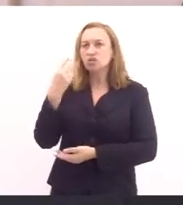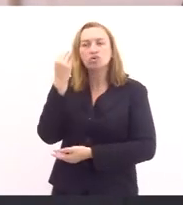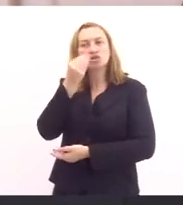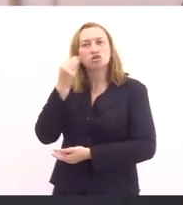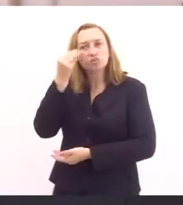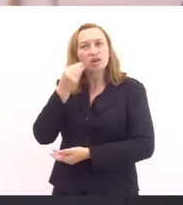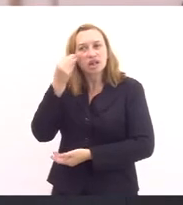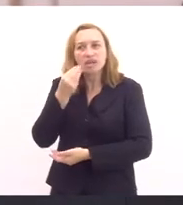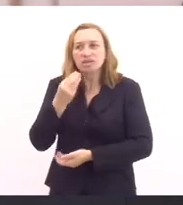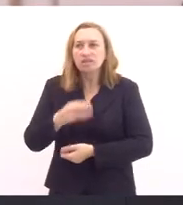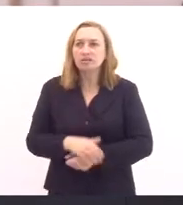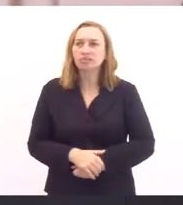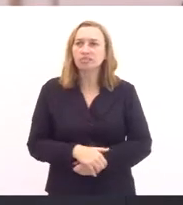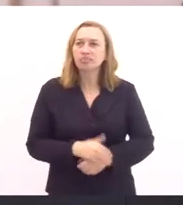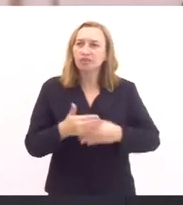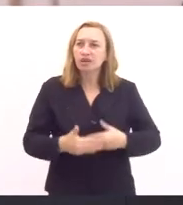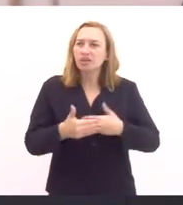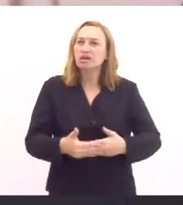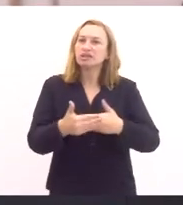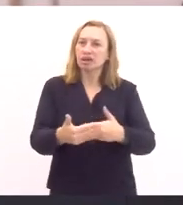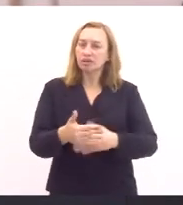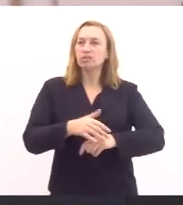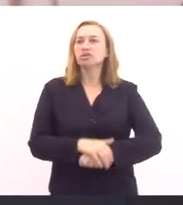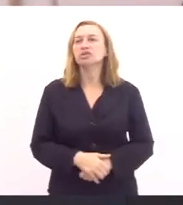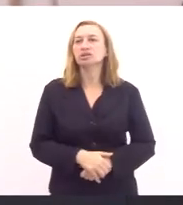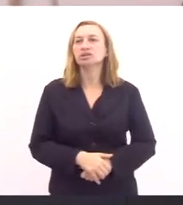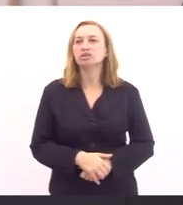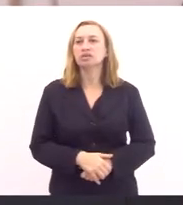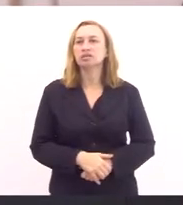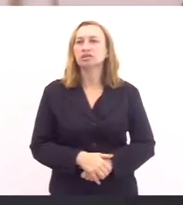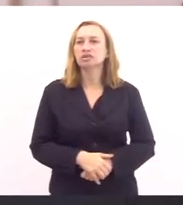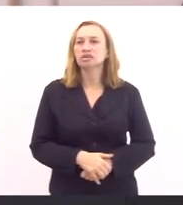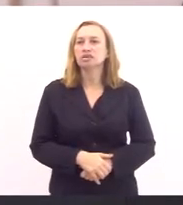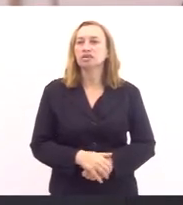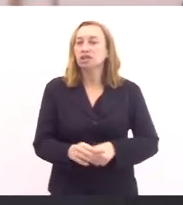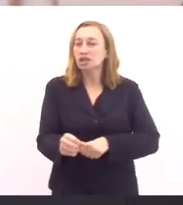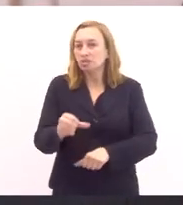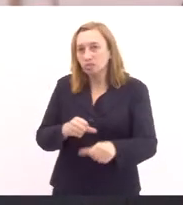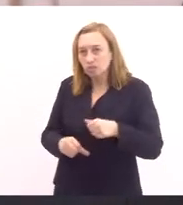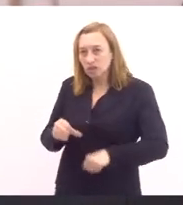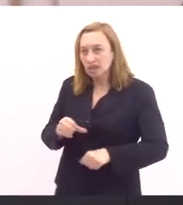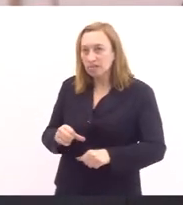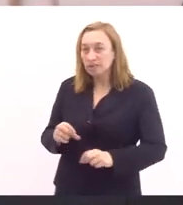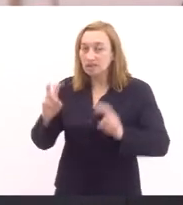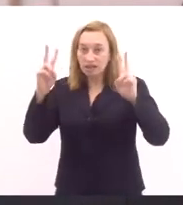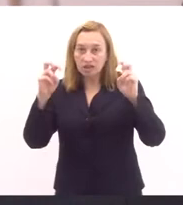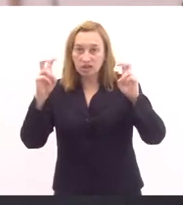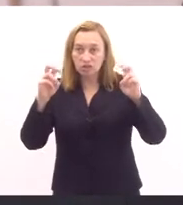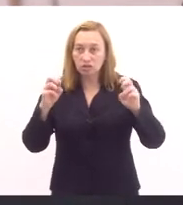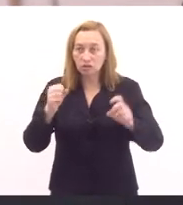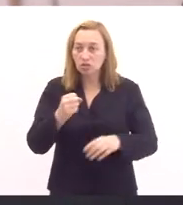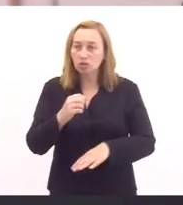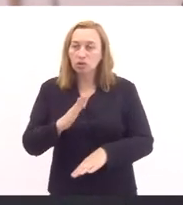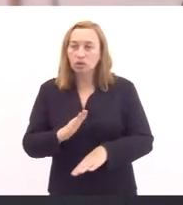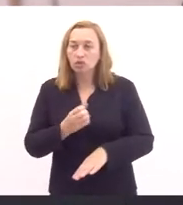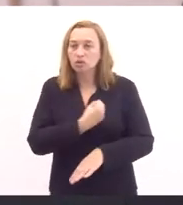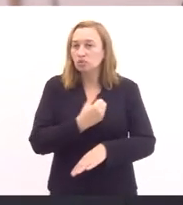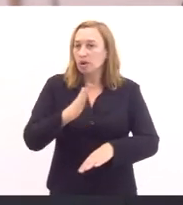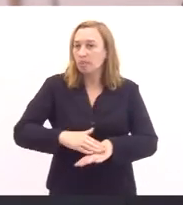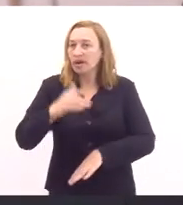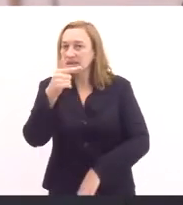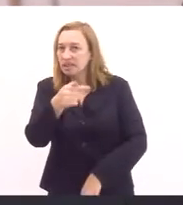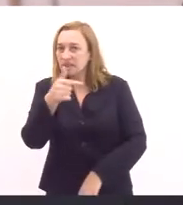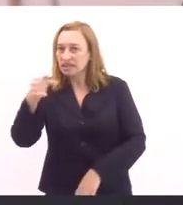para avançarmos e revertemos esse dado inaceitável do aumento de 77 por